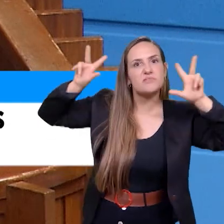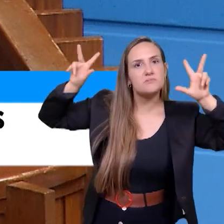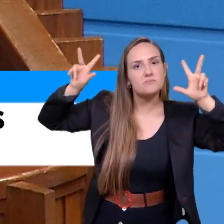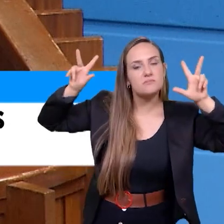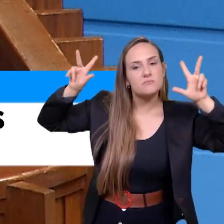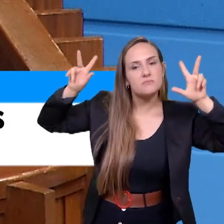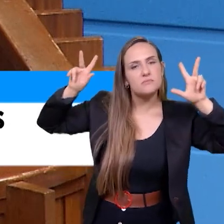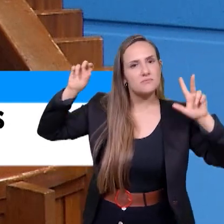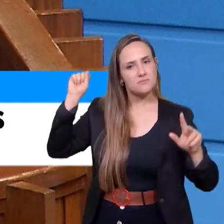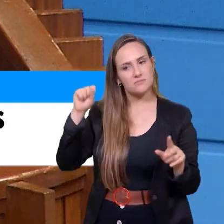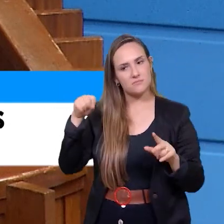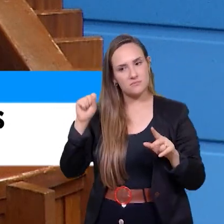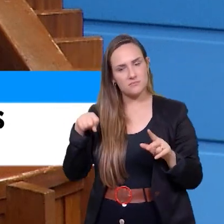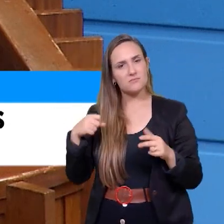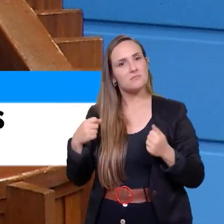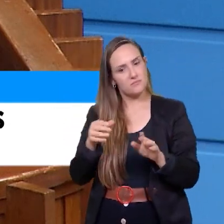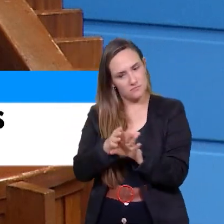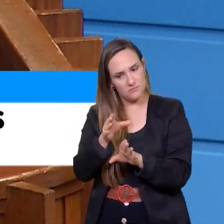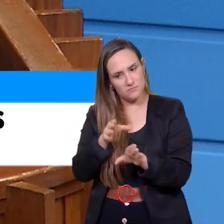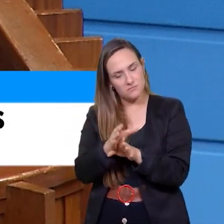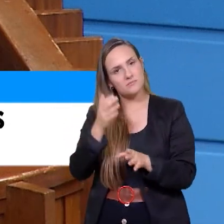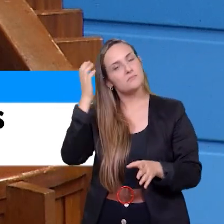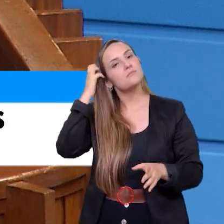precisam ser orientadas.